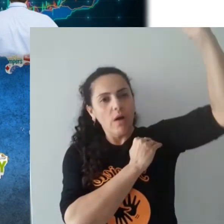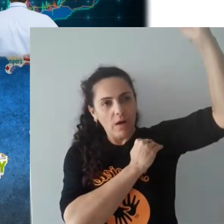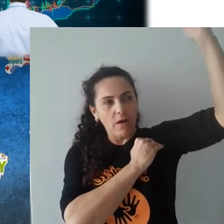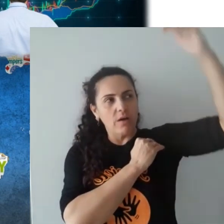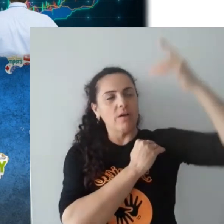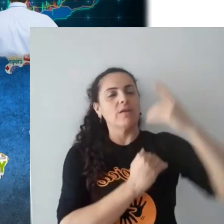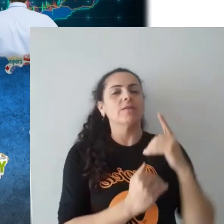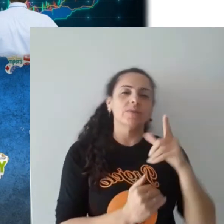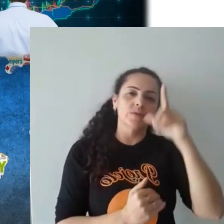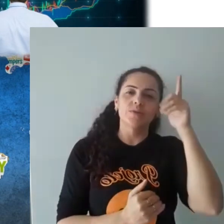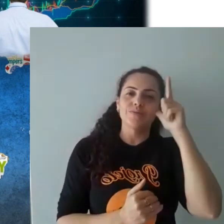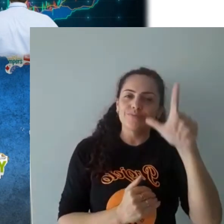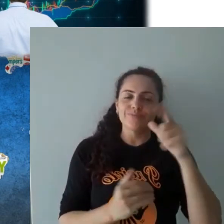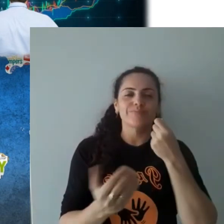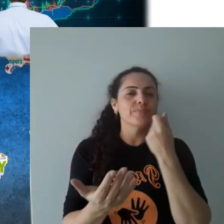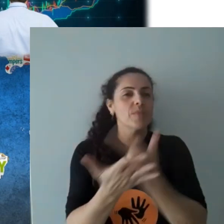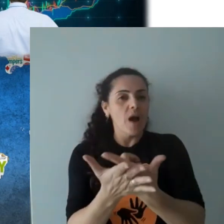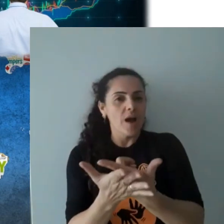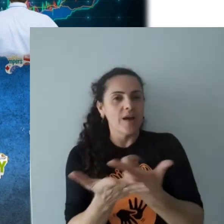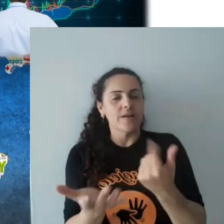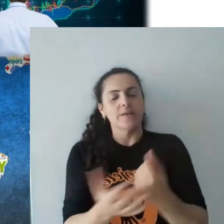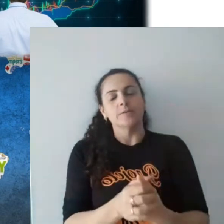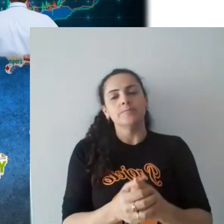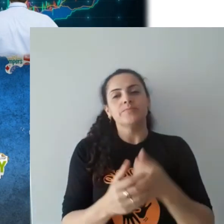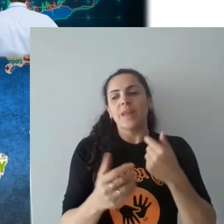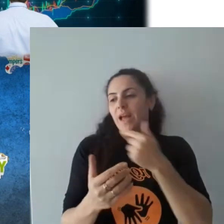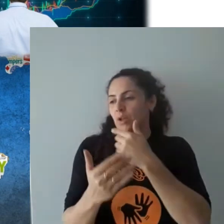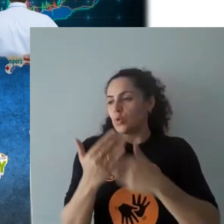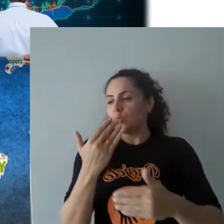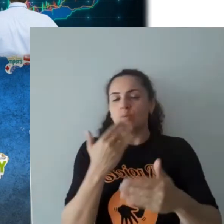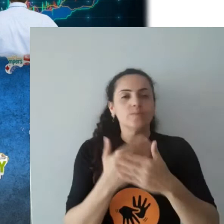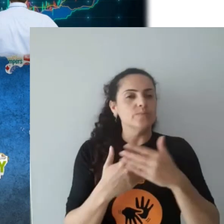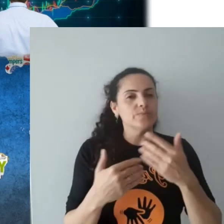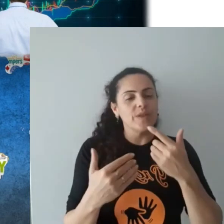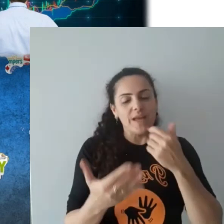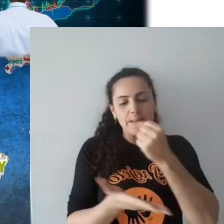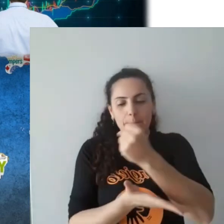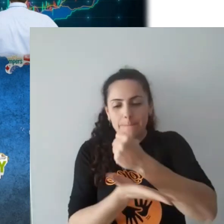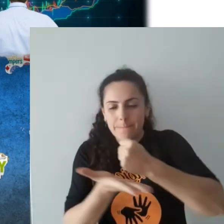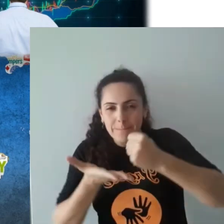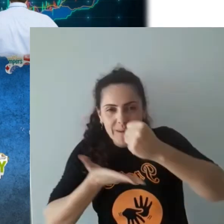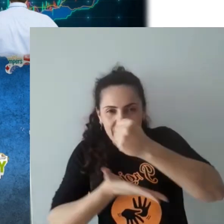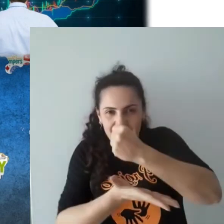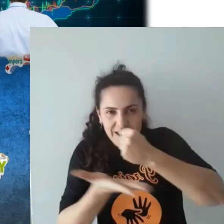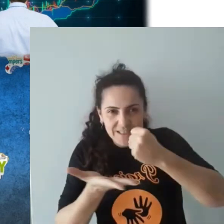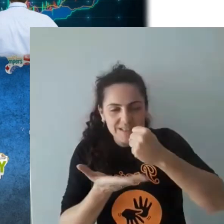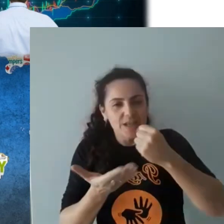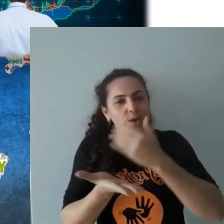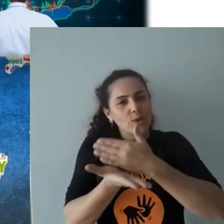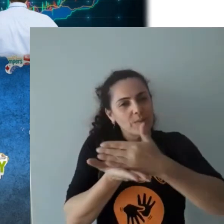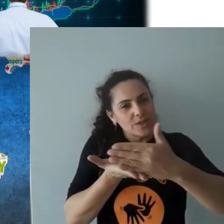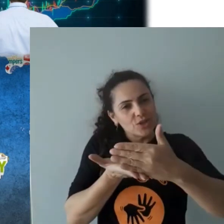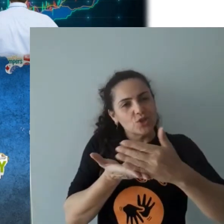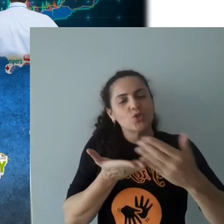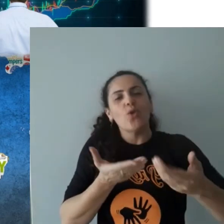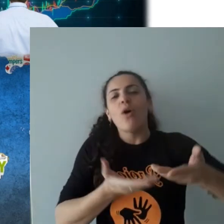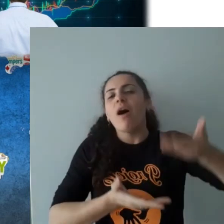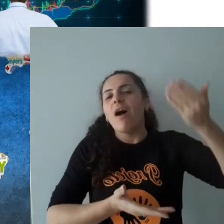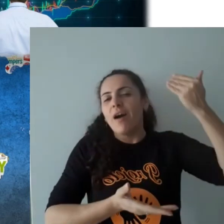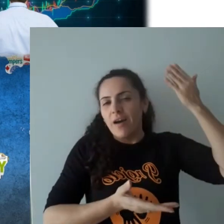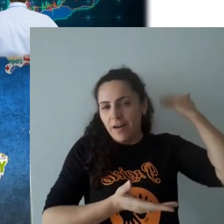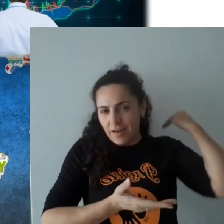a existir principalmente a partir da Segunda Guerra Mundial, onde a gente tem aí cada vez mais a valorização dos